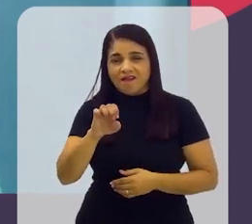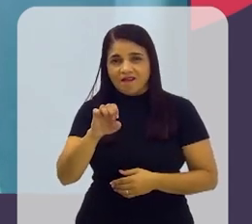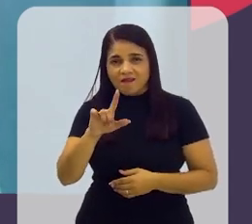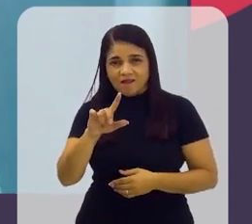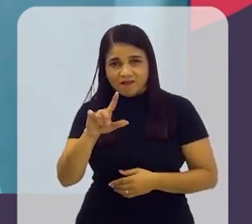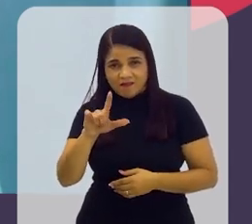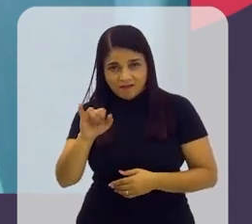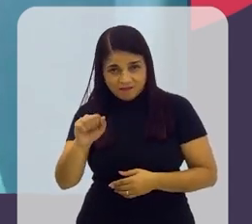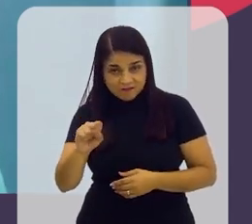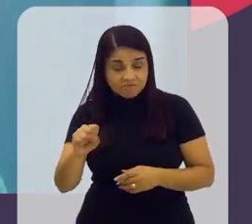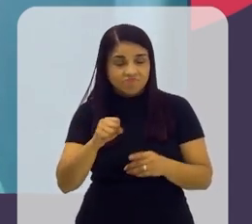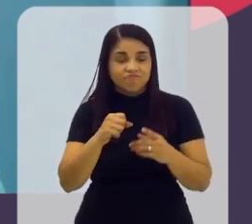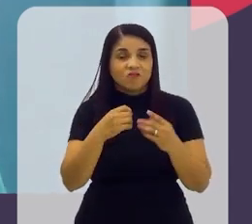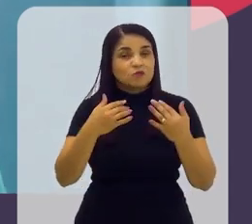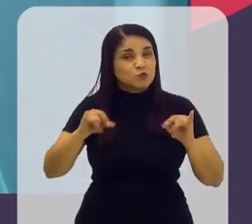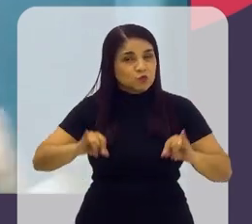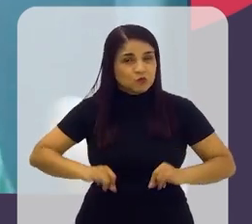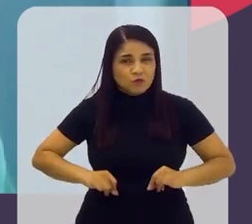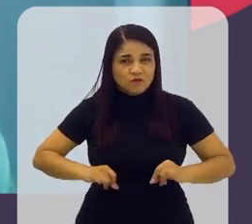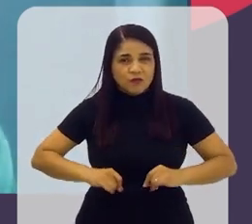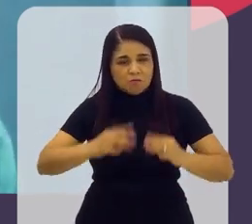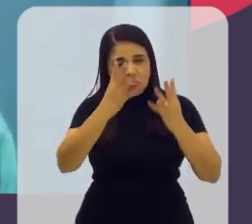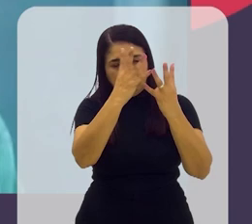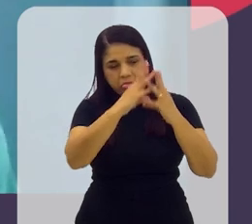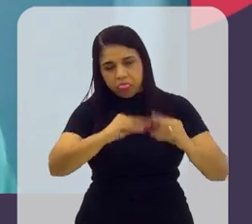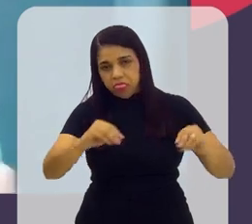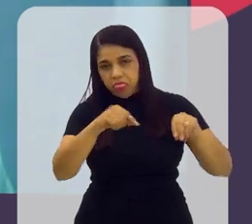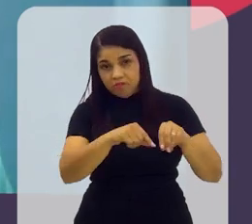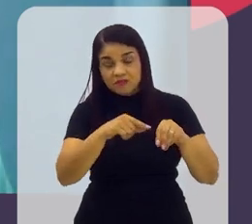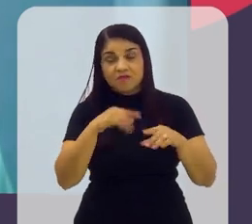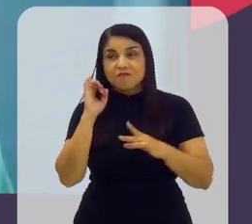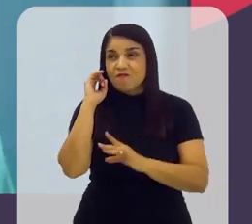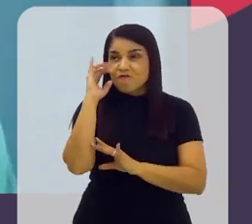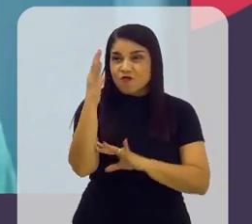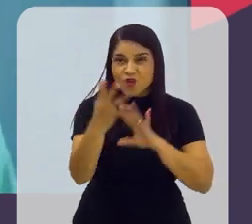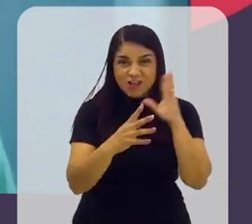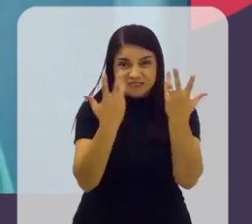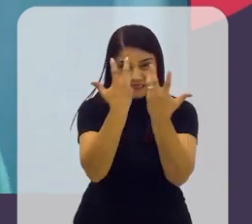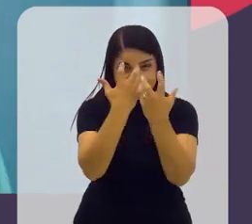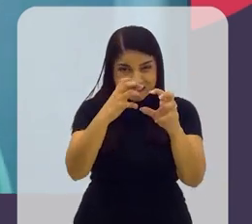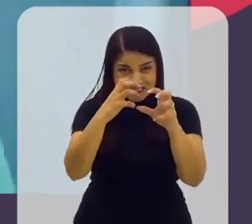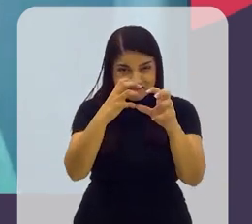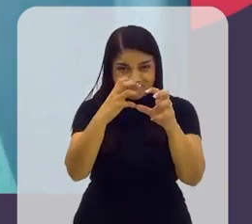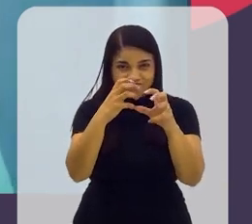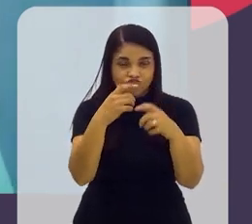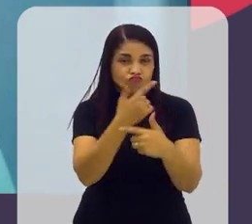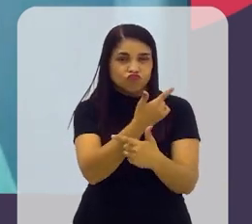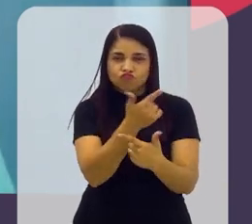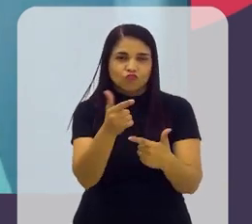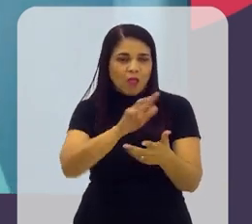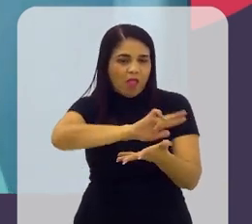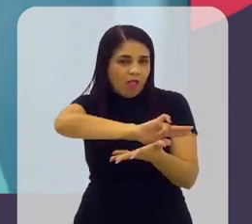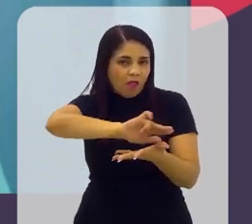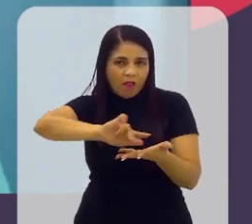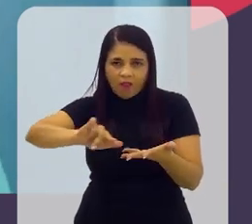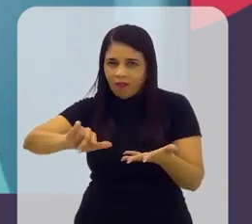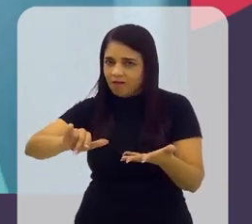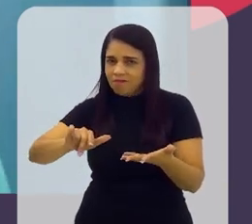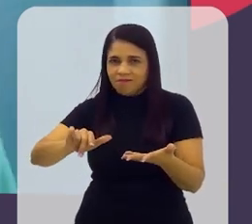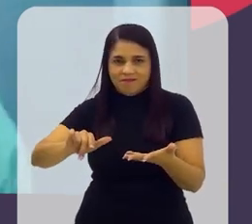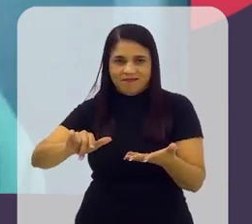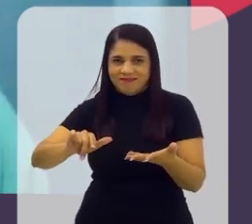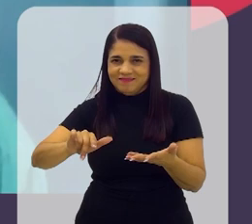as consequências. Como a gente olha, por exemplo, para uma floresta que é uma floresta seca, elas, por exemplo, não têm tanta diversidade de